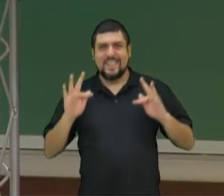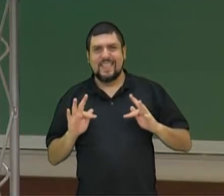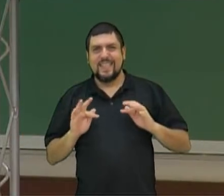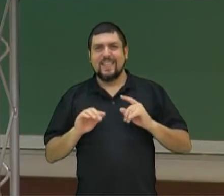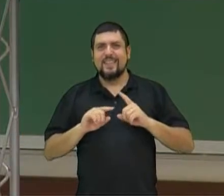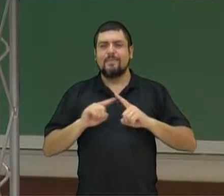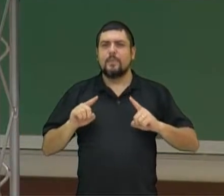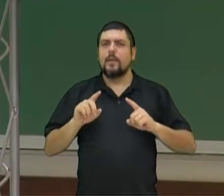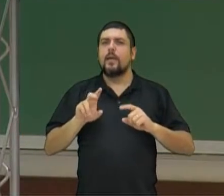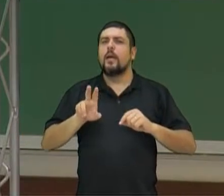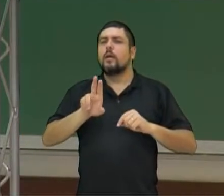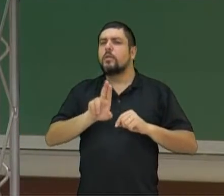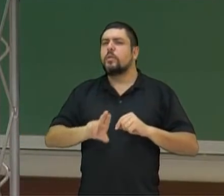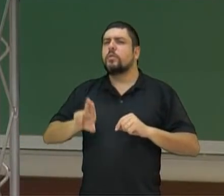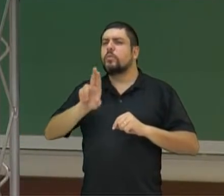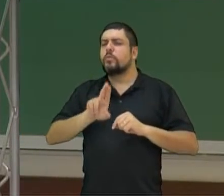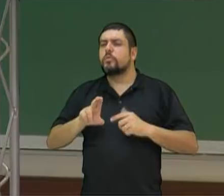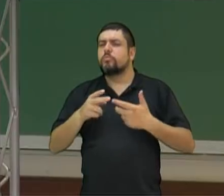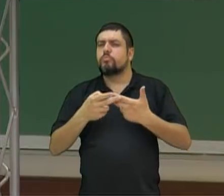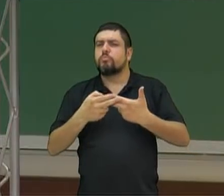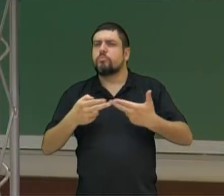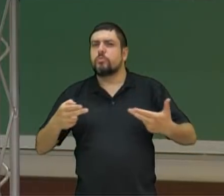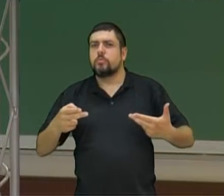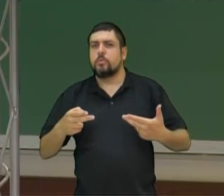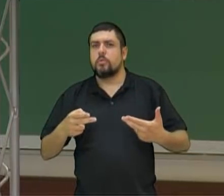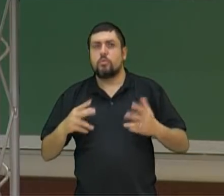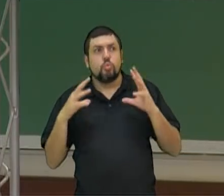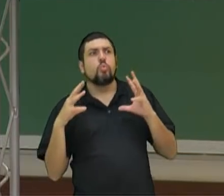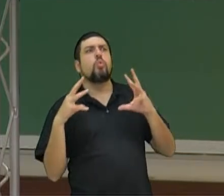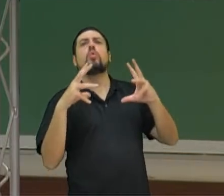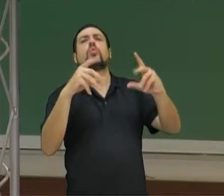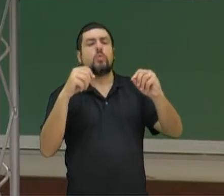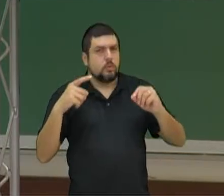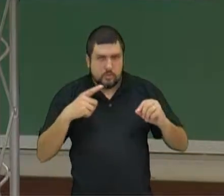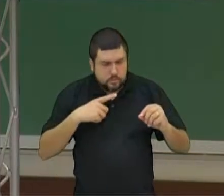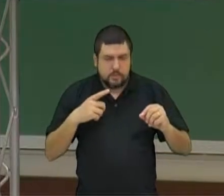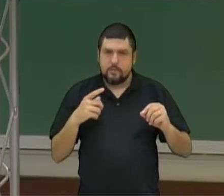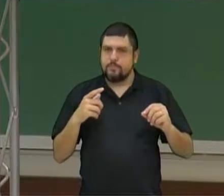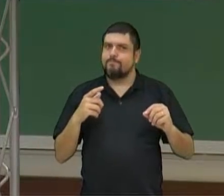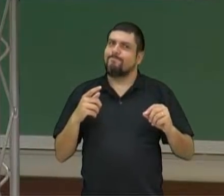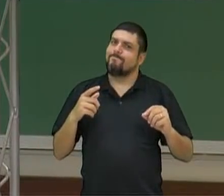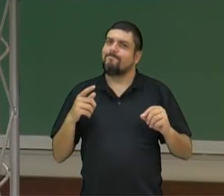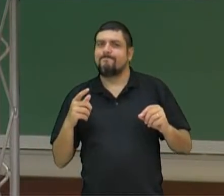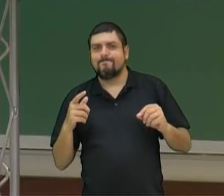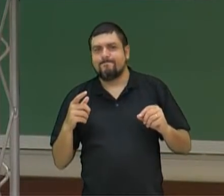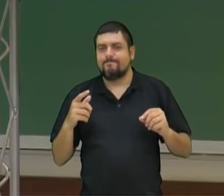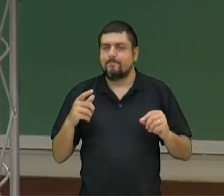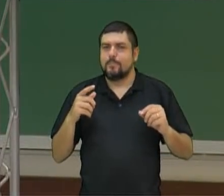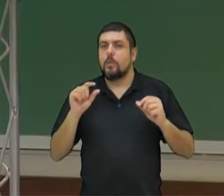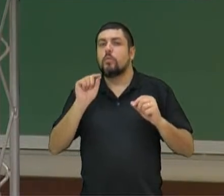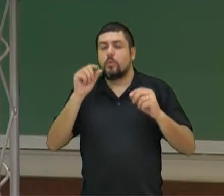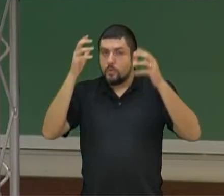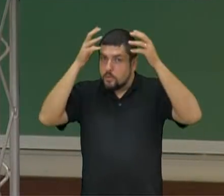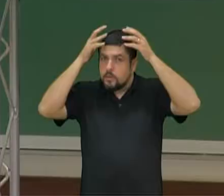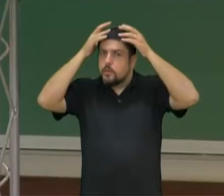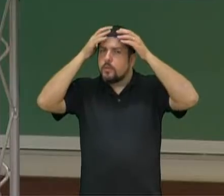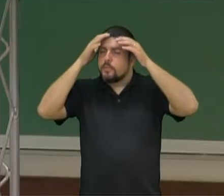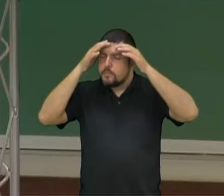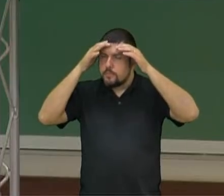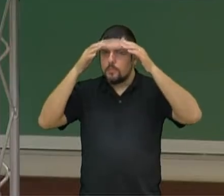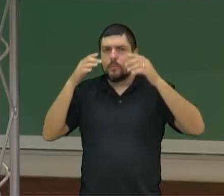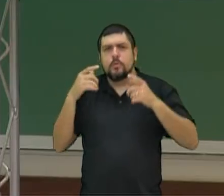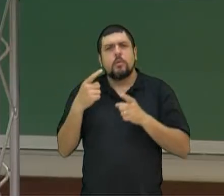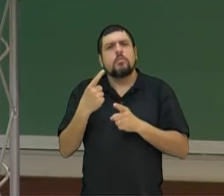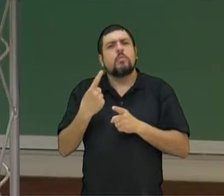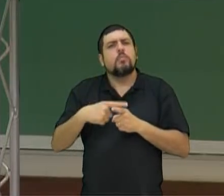usando um acessório que nem sempre todo mundo usa, que é o capacete. Qual que é a função? Por